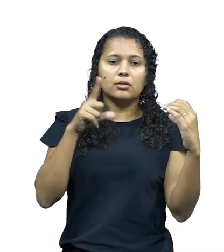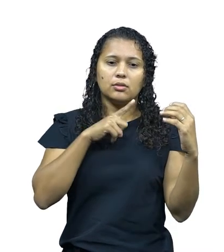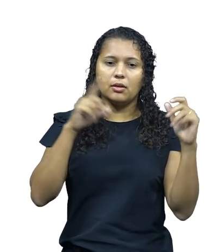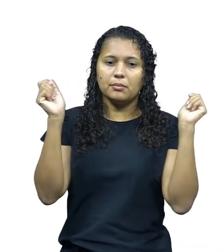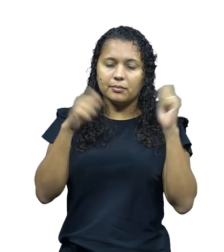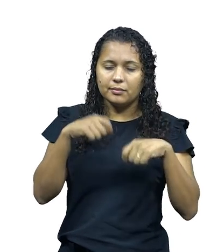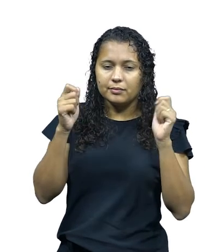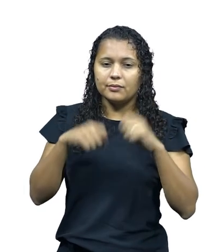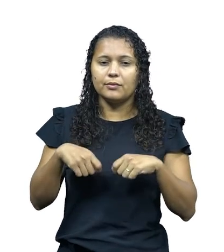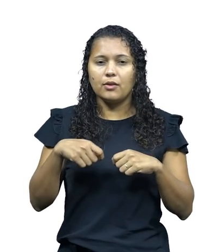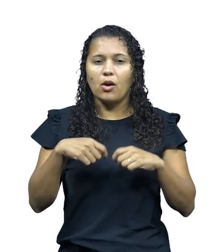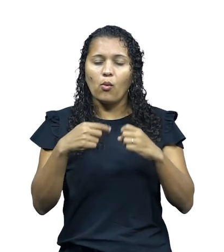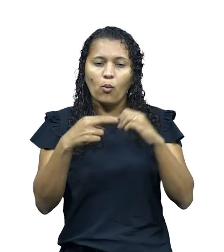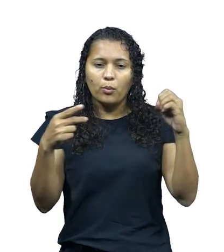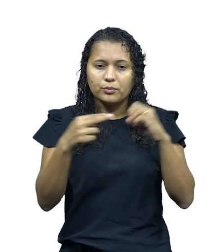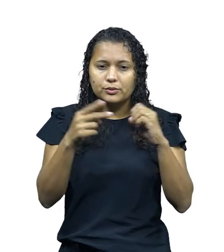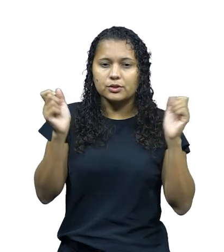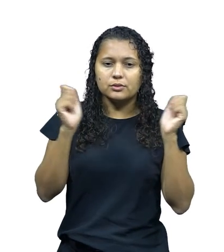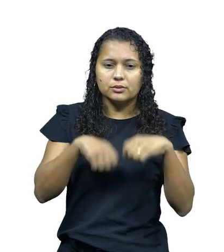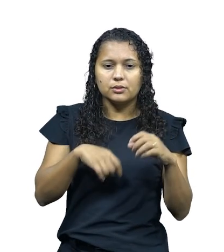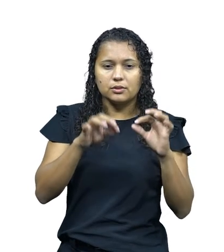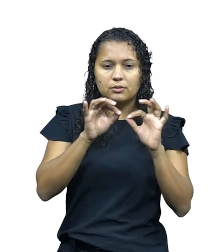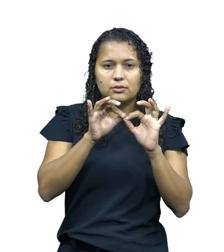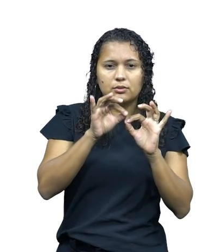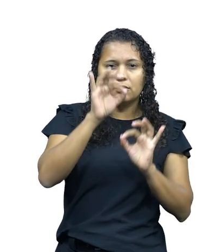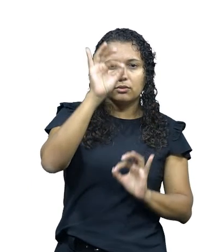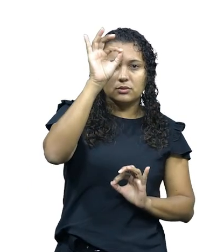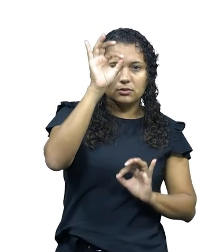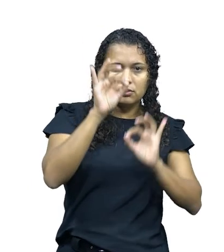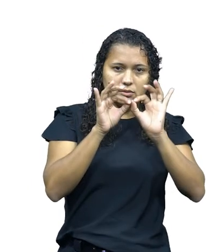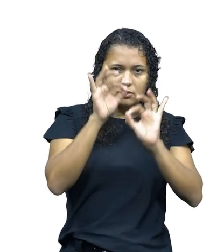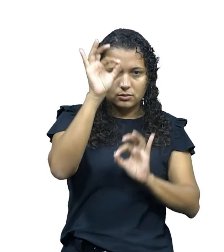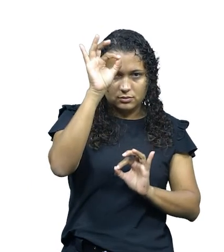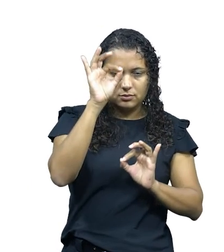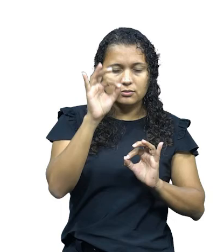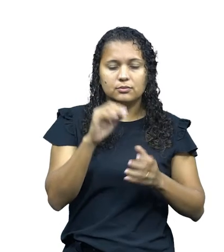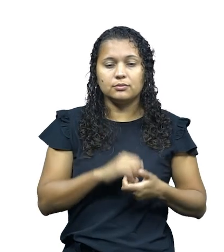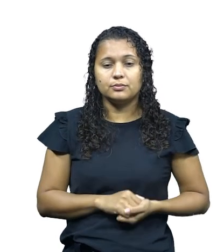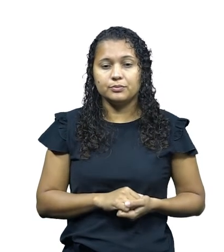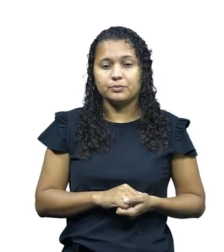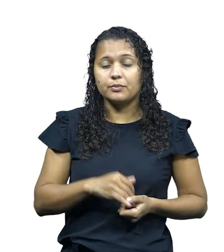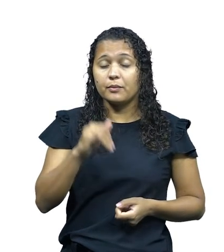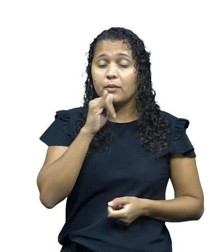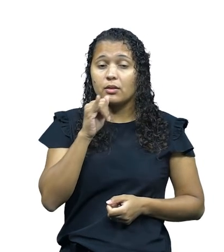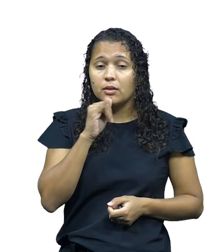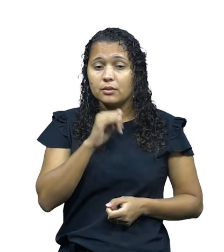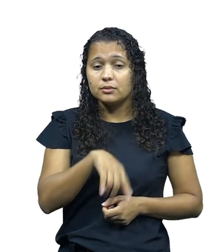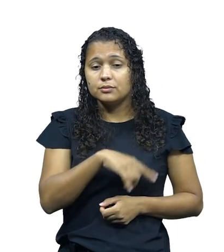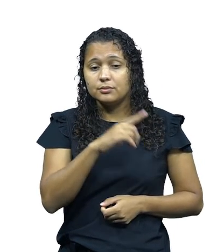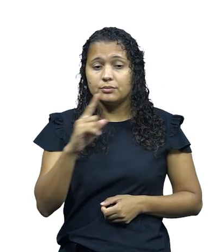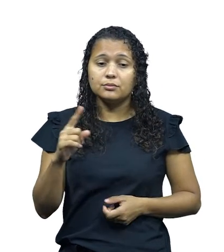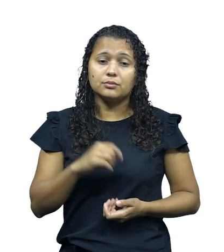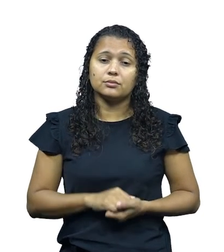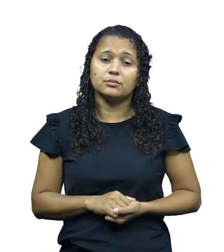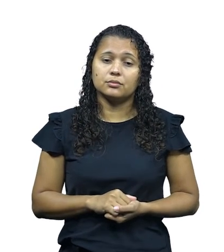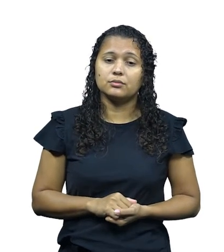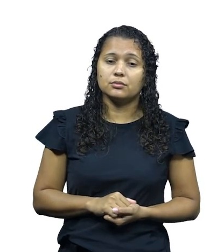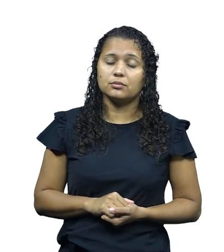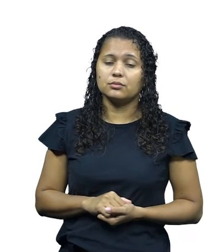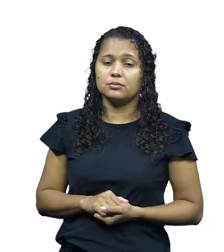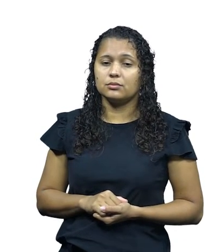está de frente, a gente consegue ver o objeto, a gente consegue ver a altura deste objeto. Na